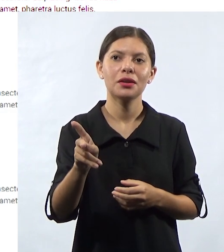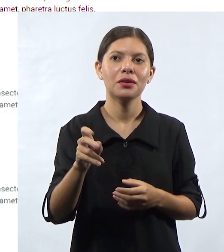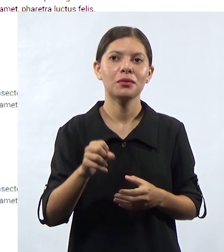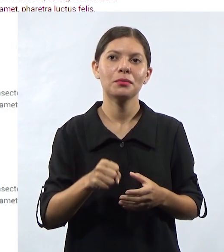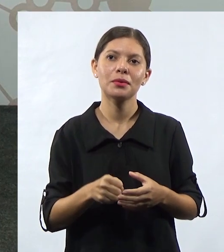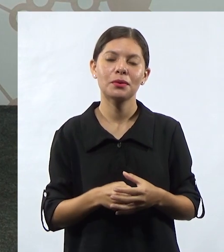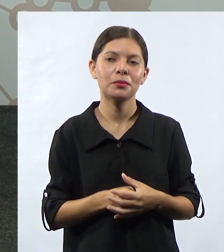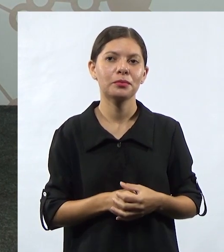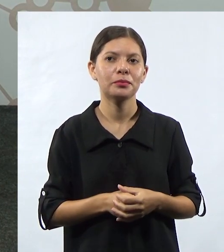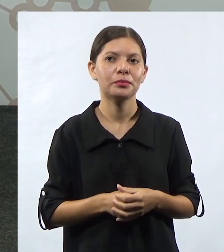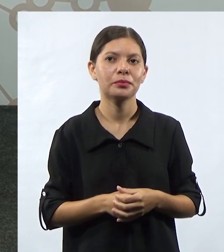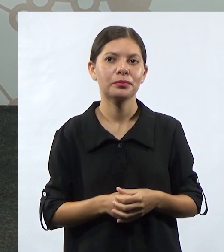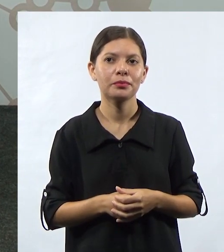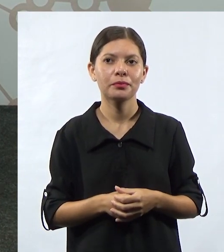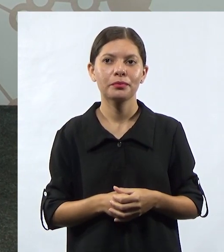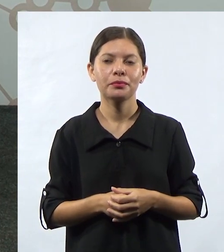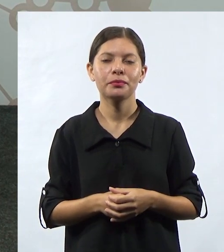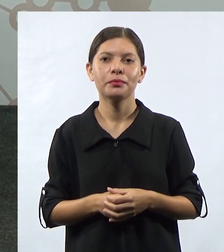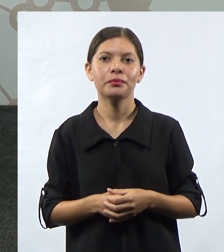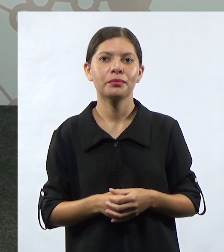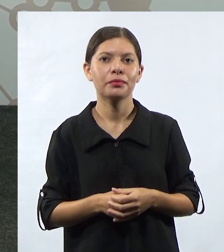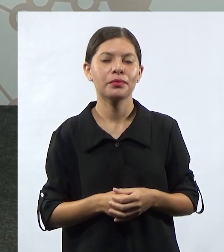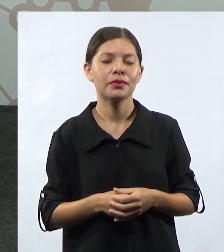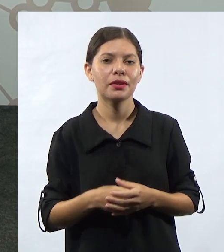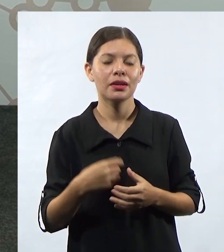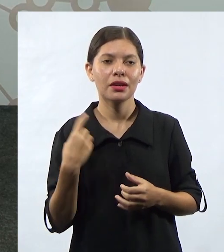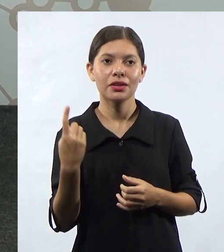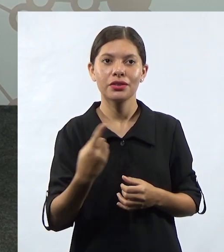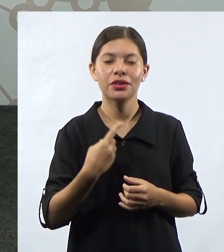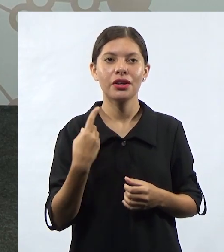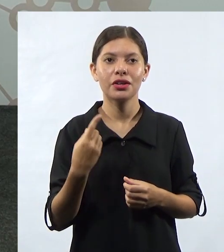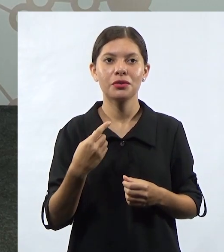vai acontecer de modo que a gente possa